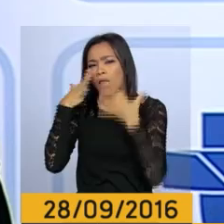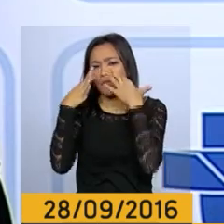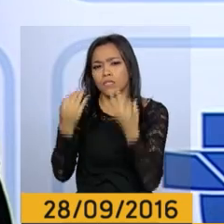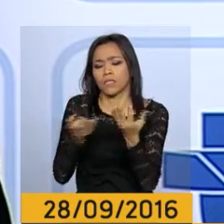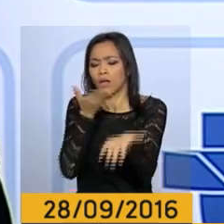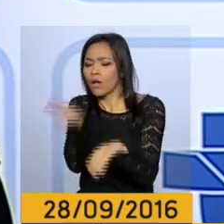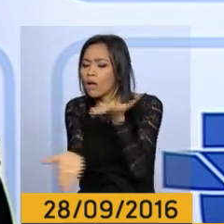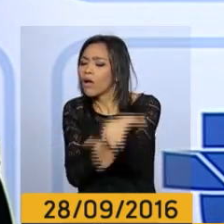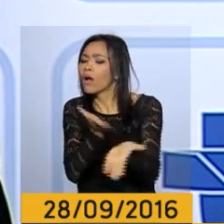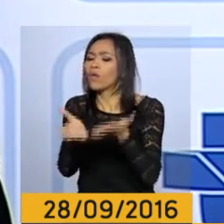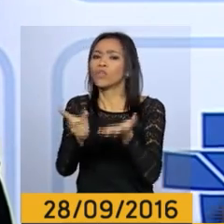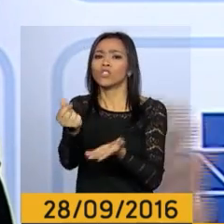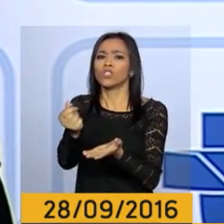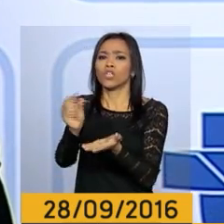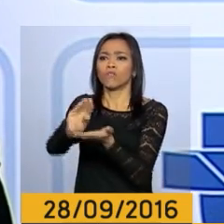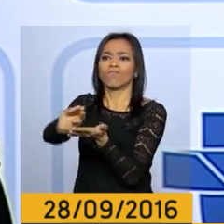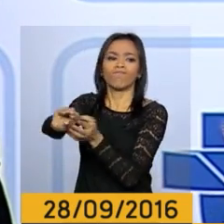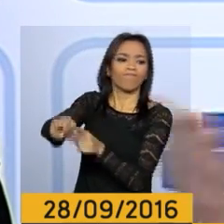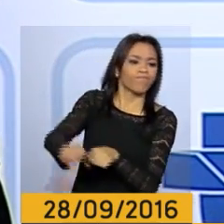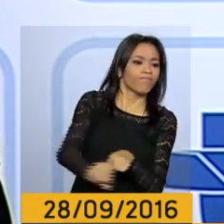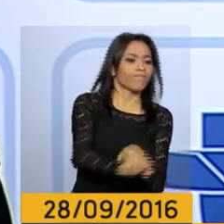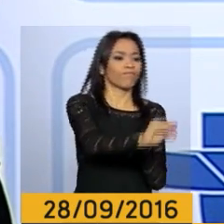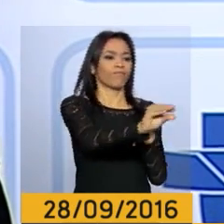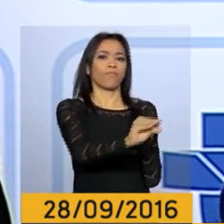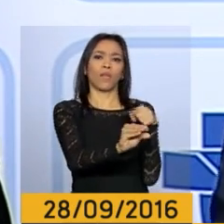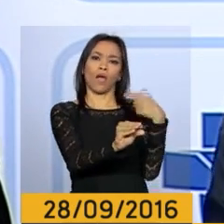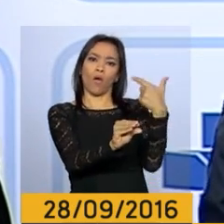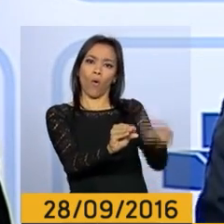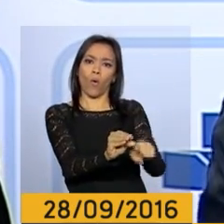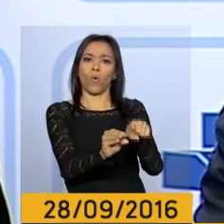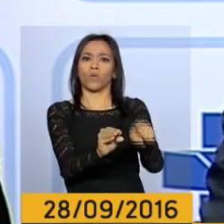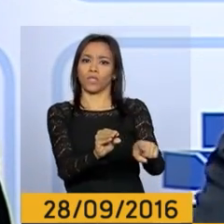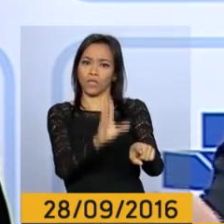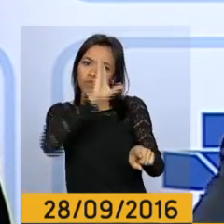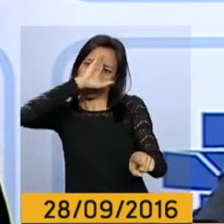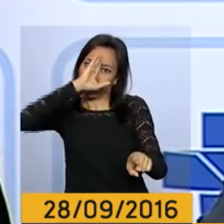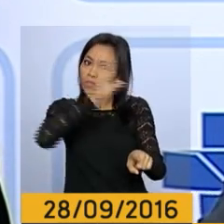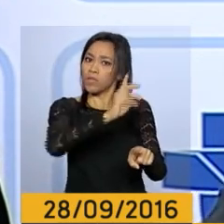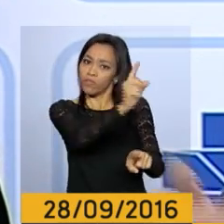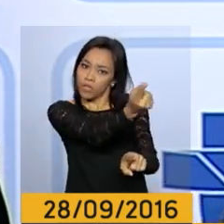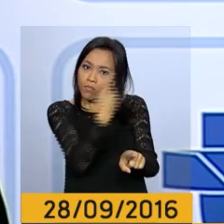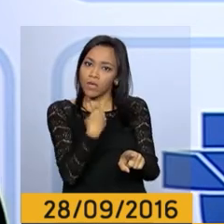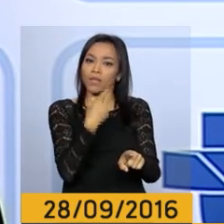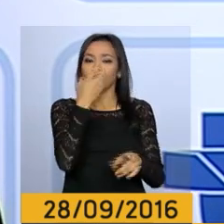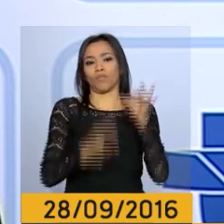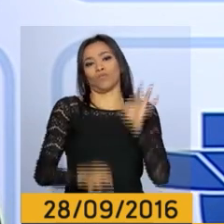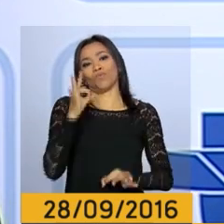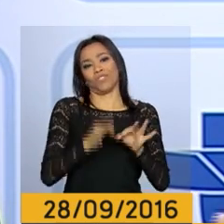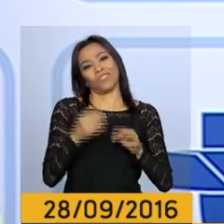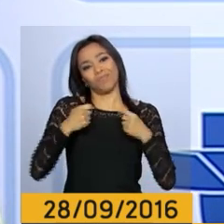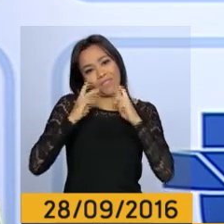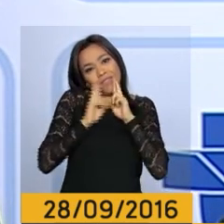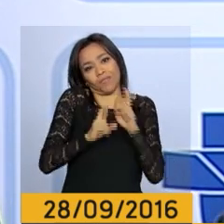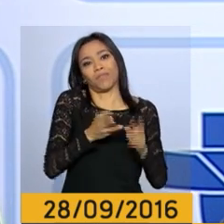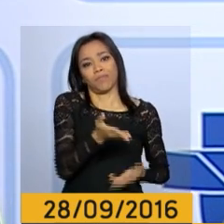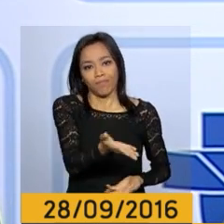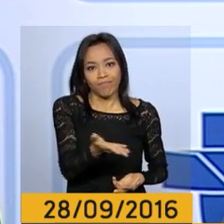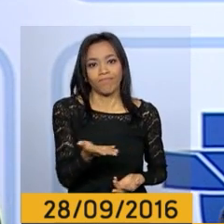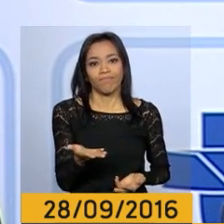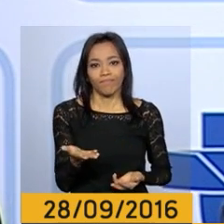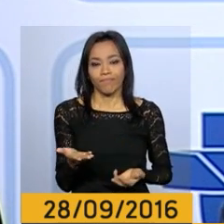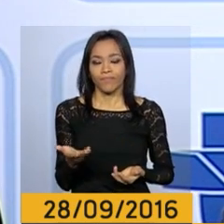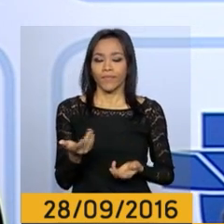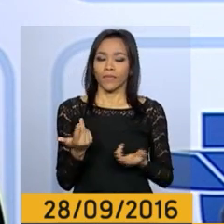complexidade para uma outra atividade que foi priorizada pelo judiciário que tem que ser atendido então é